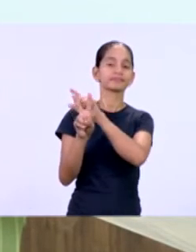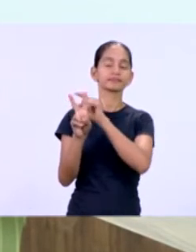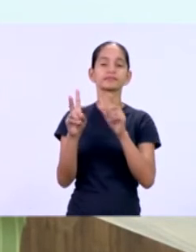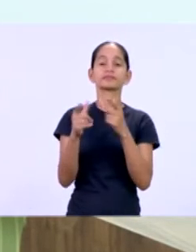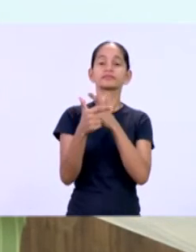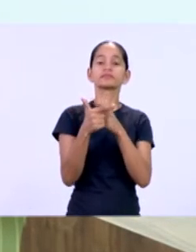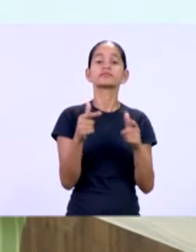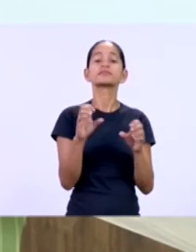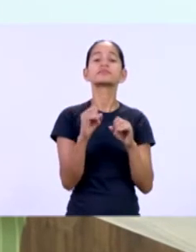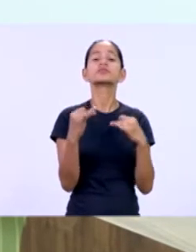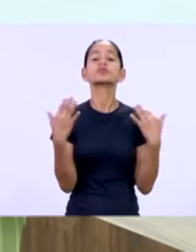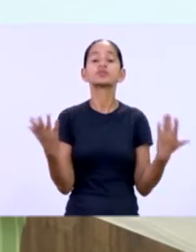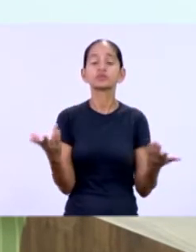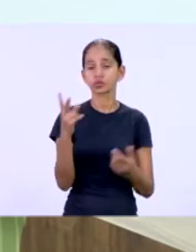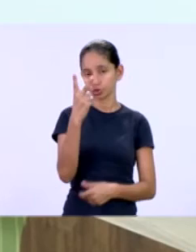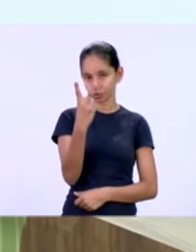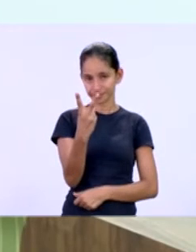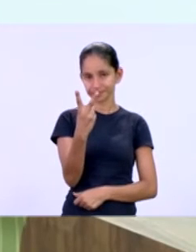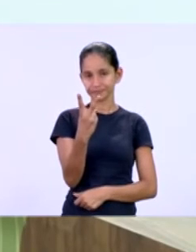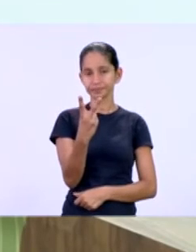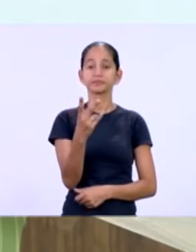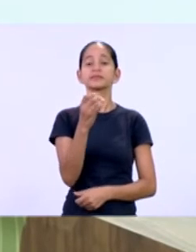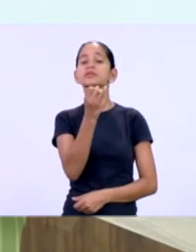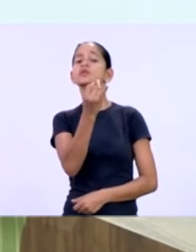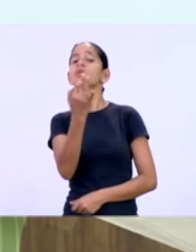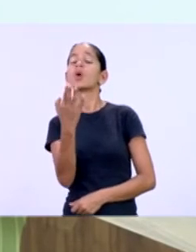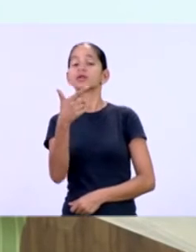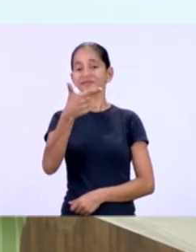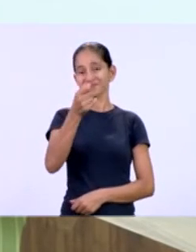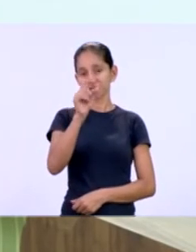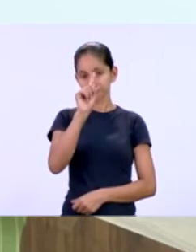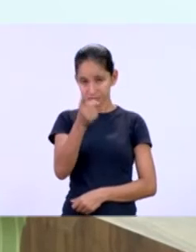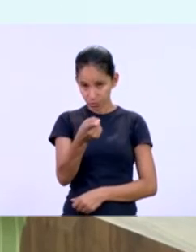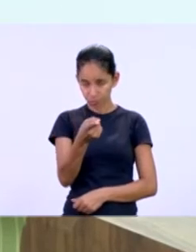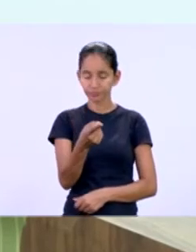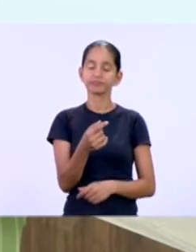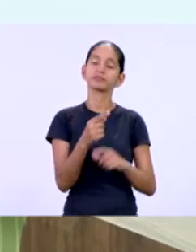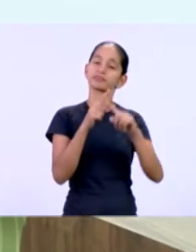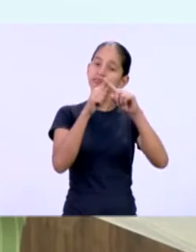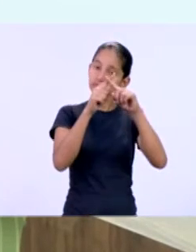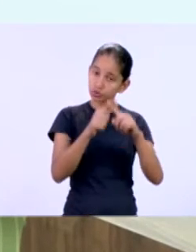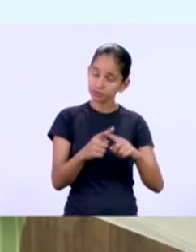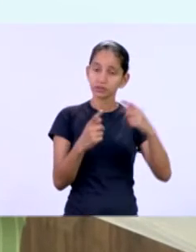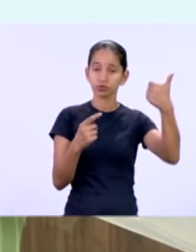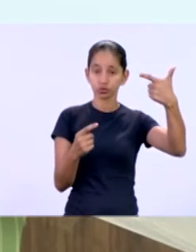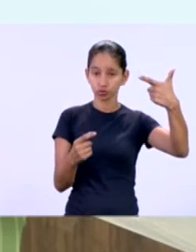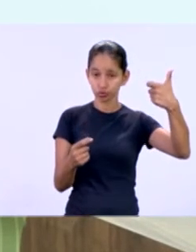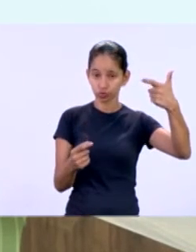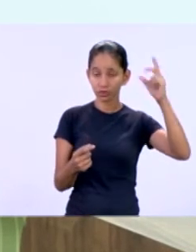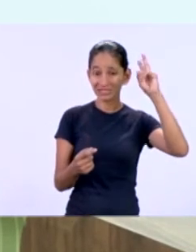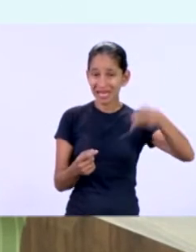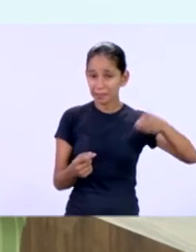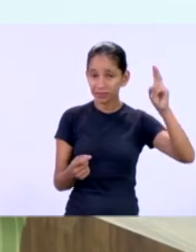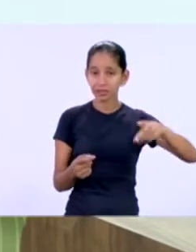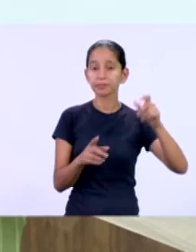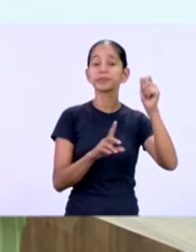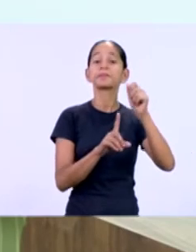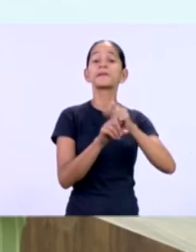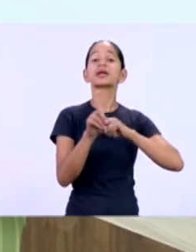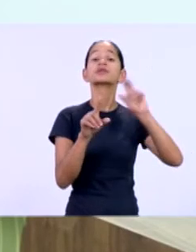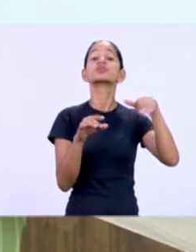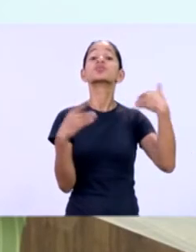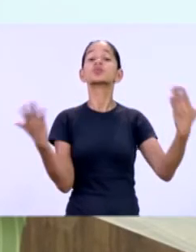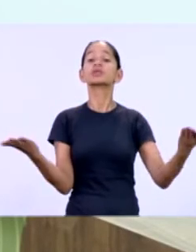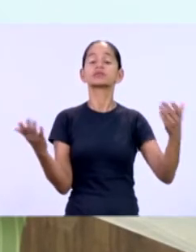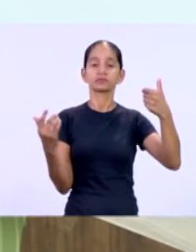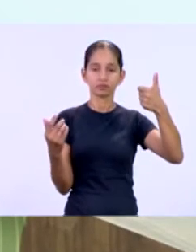Divido por quantos meses eu tenho de faturamento? 2. Divido por 2 vai dar 20 mil. Multiplico por 12 vai dar 240 mil,